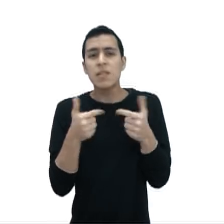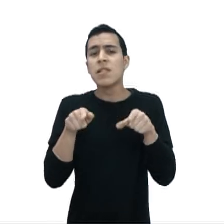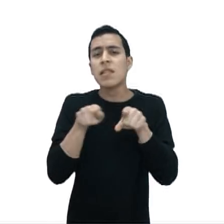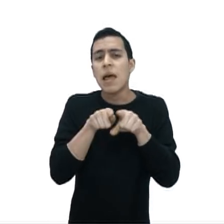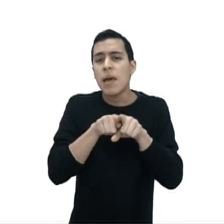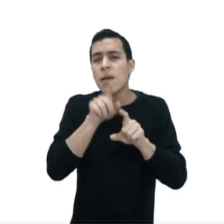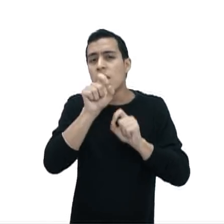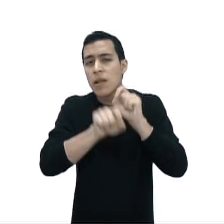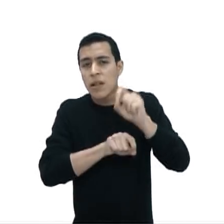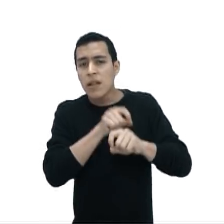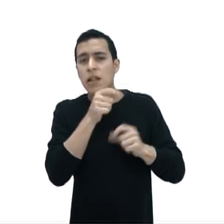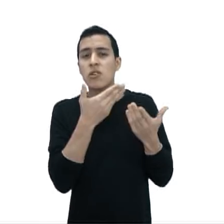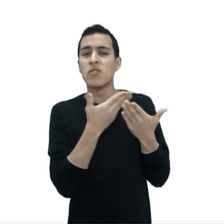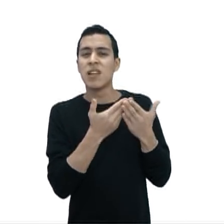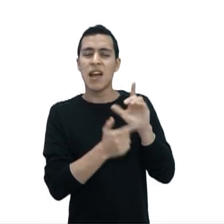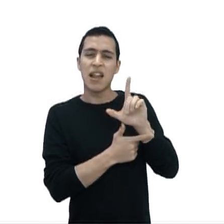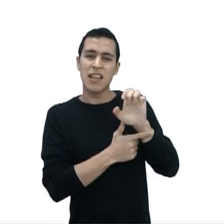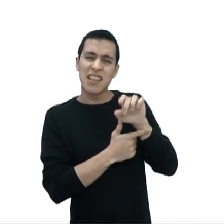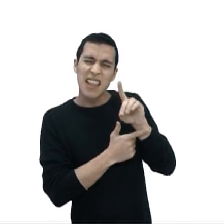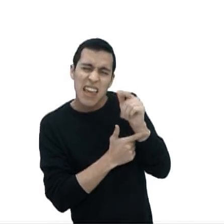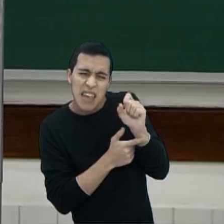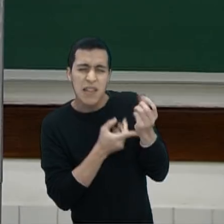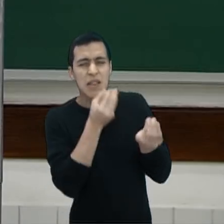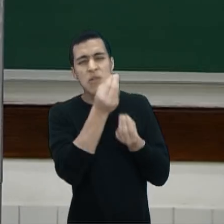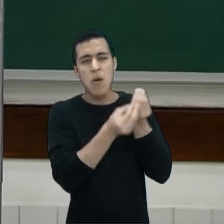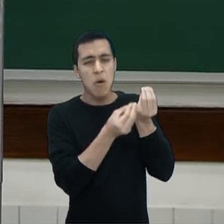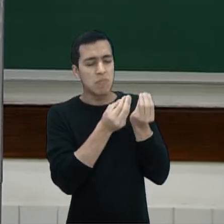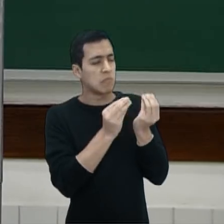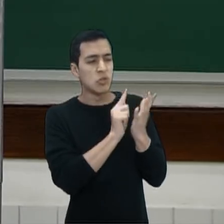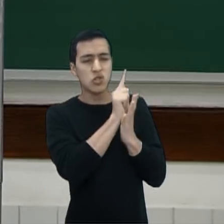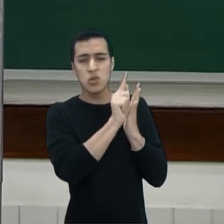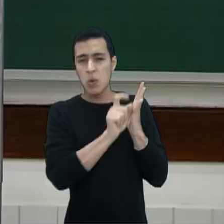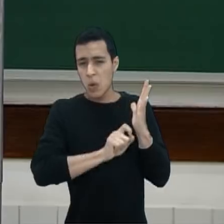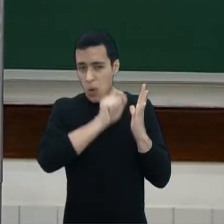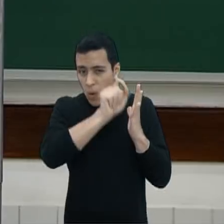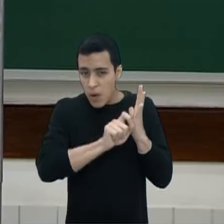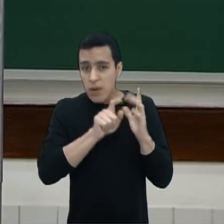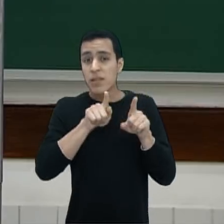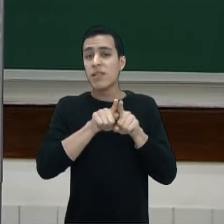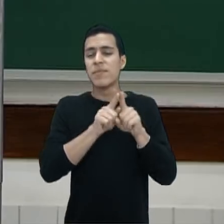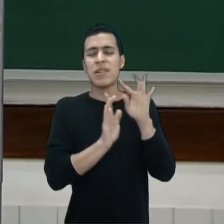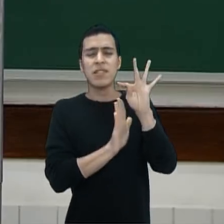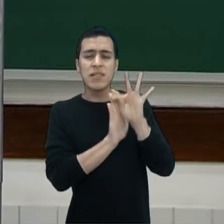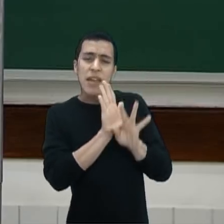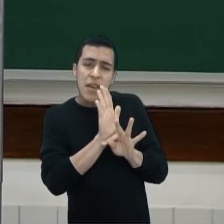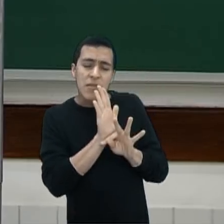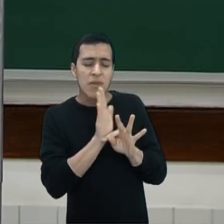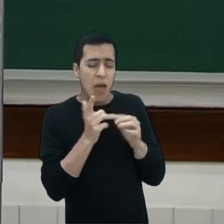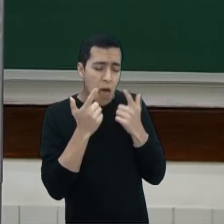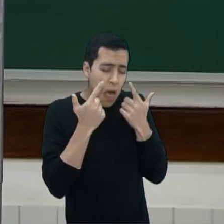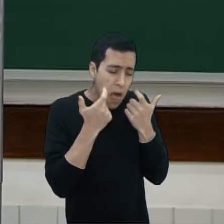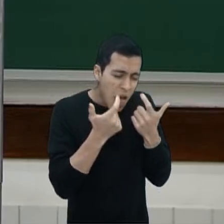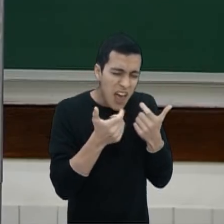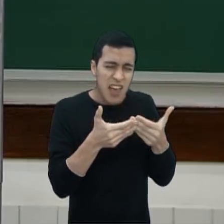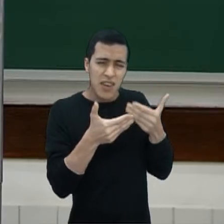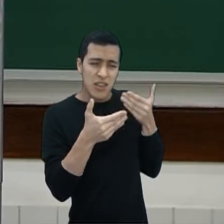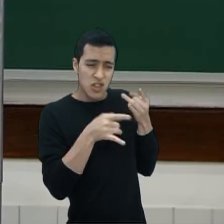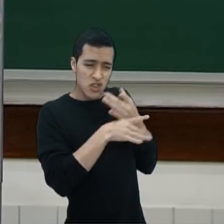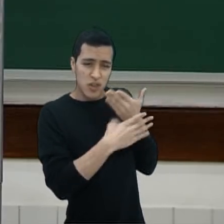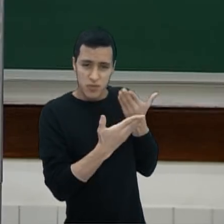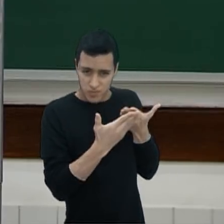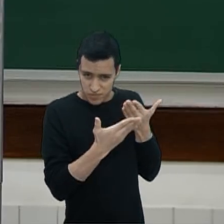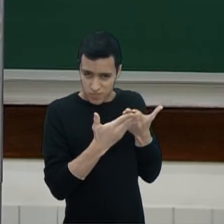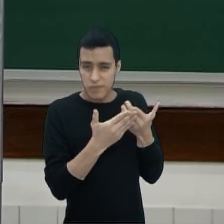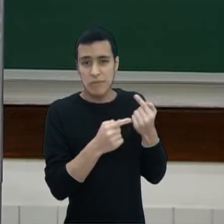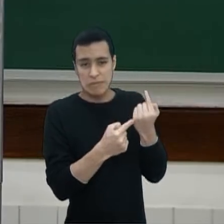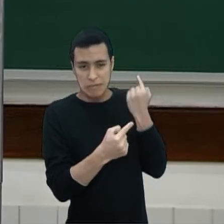estudar lendas, né, algumas características das lendas, né, e o texto dramático. Embora o texto dramático a gente já estudou